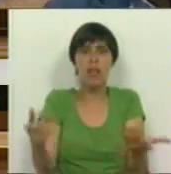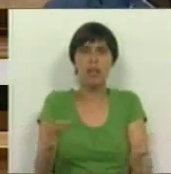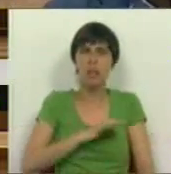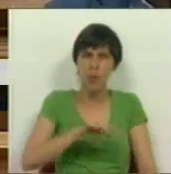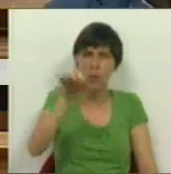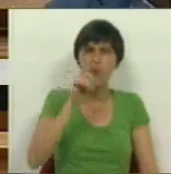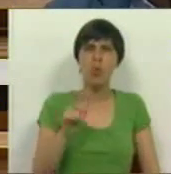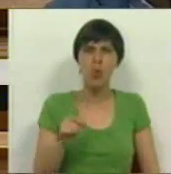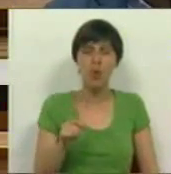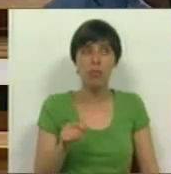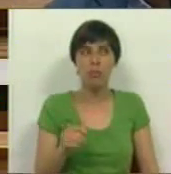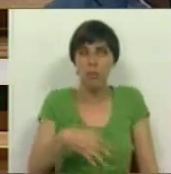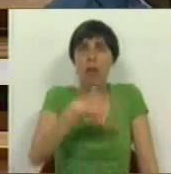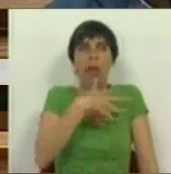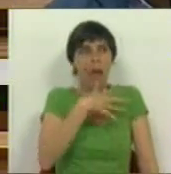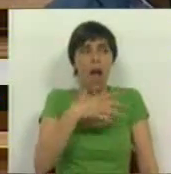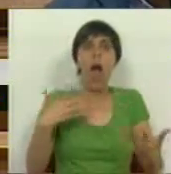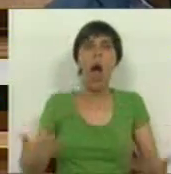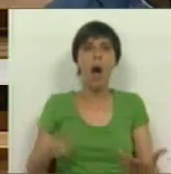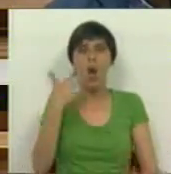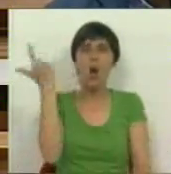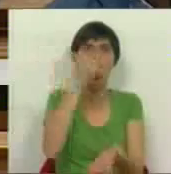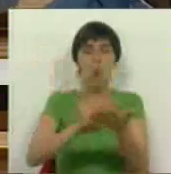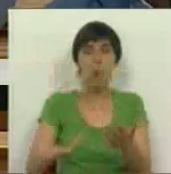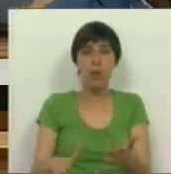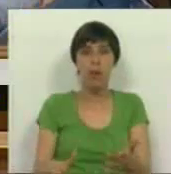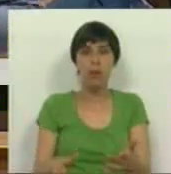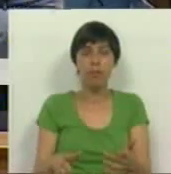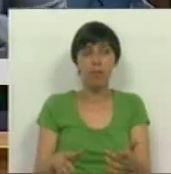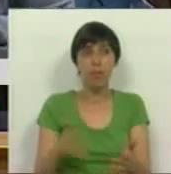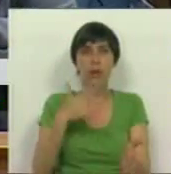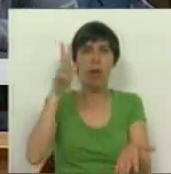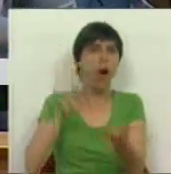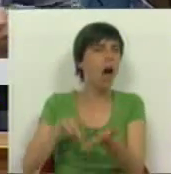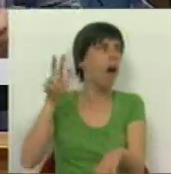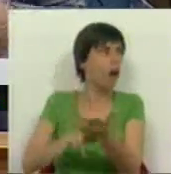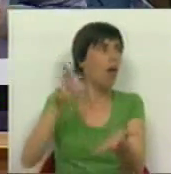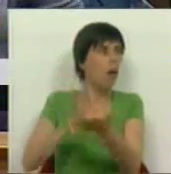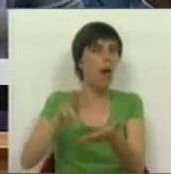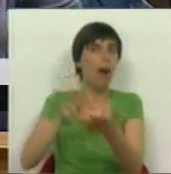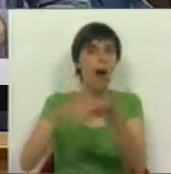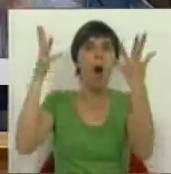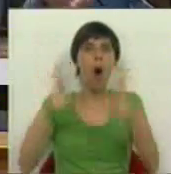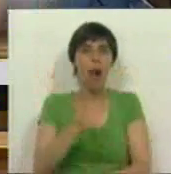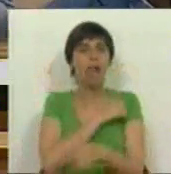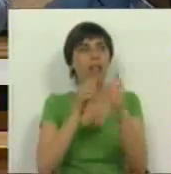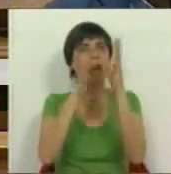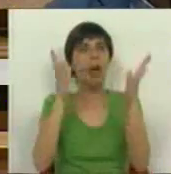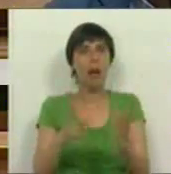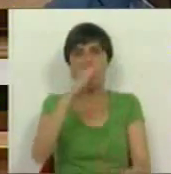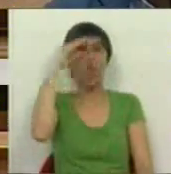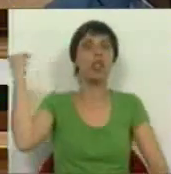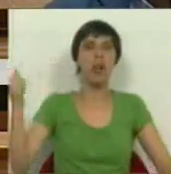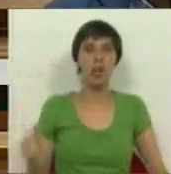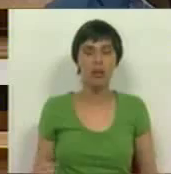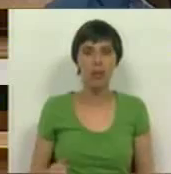os senhores se alegam aqui que agora não conhecem, têm andado a aprovar orçamentos desta Casa absolutamente